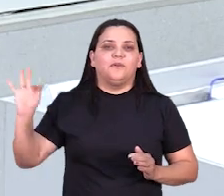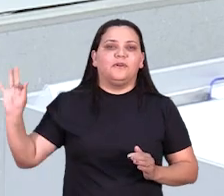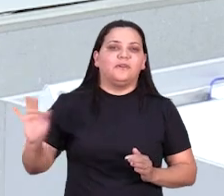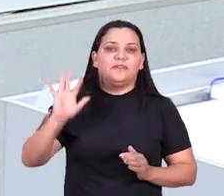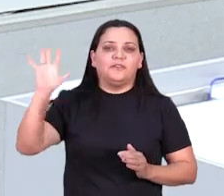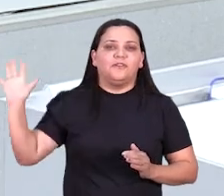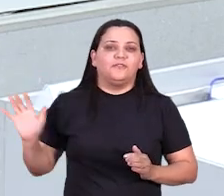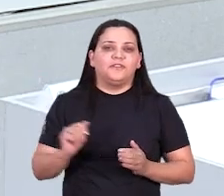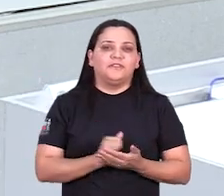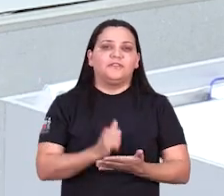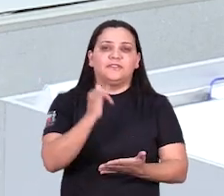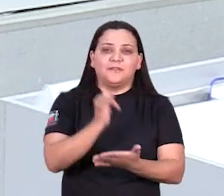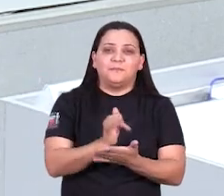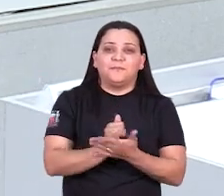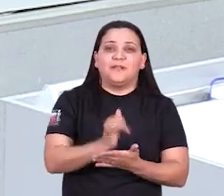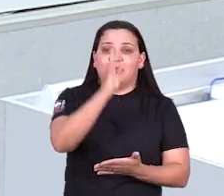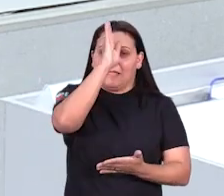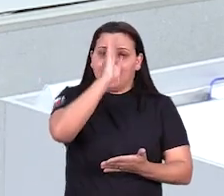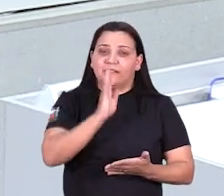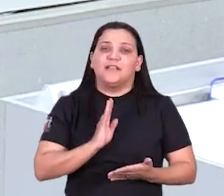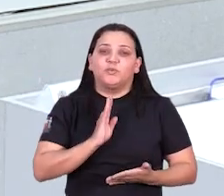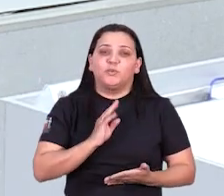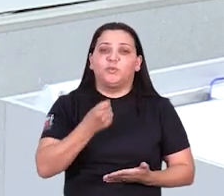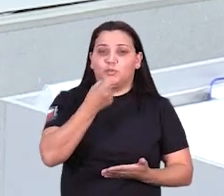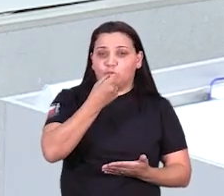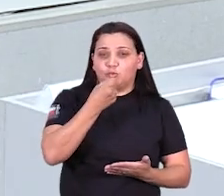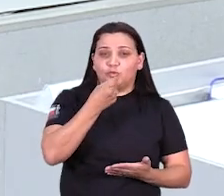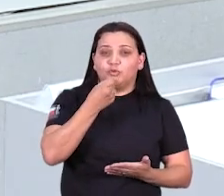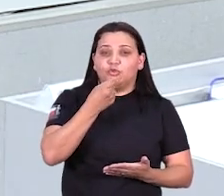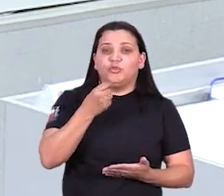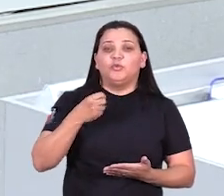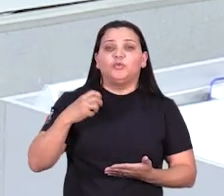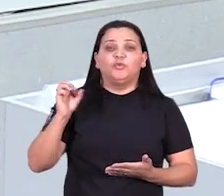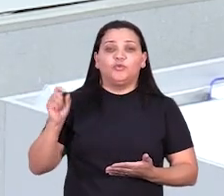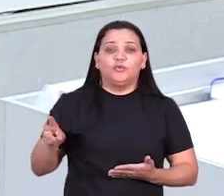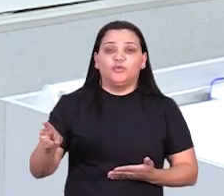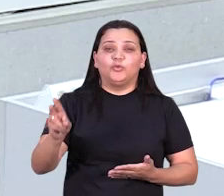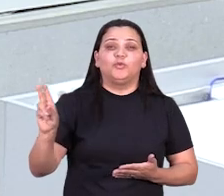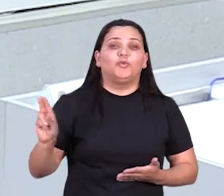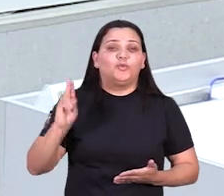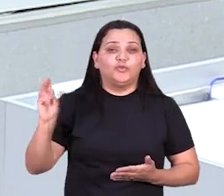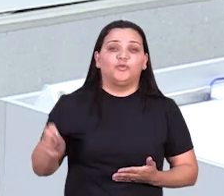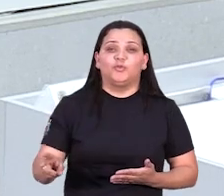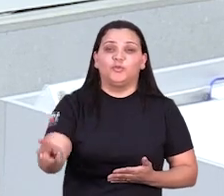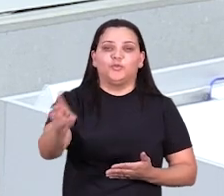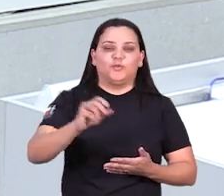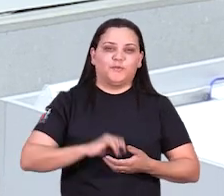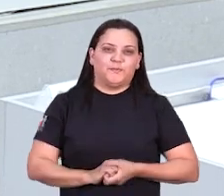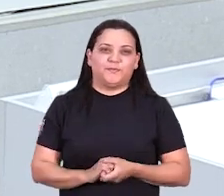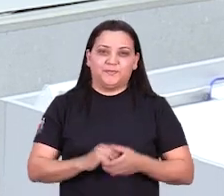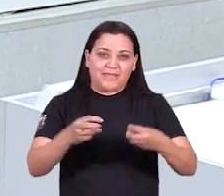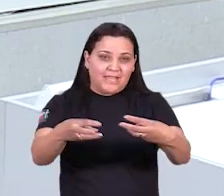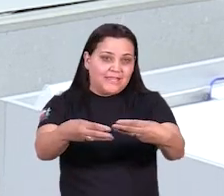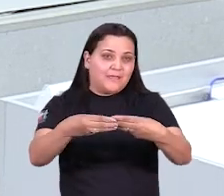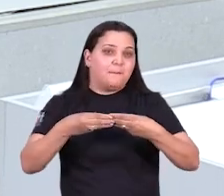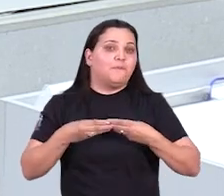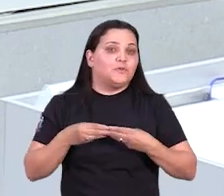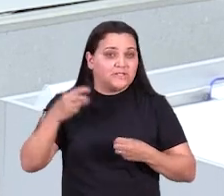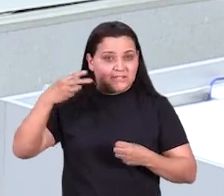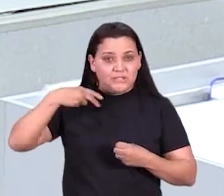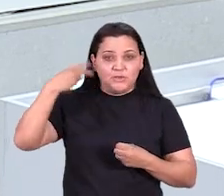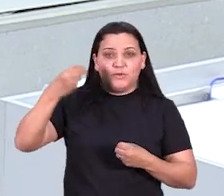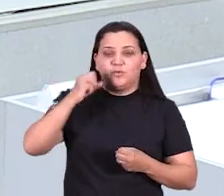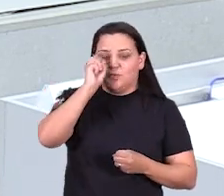pela isenção de tributação de medicamentos de uso contínuo. E a moção do vereador Edgar Carlos Vieira,